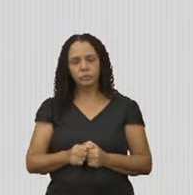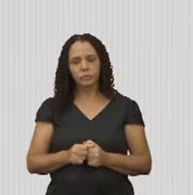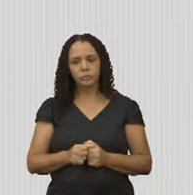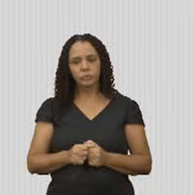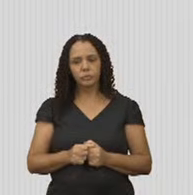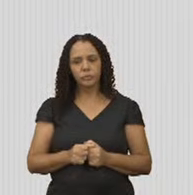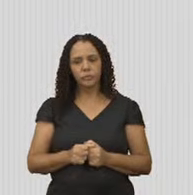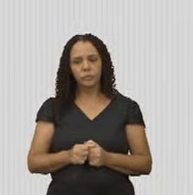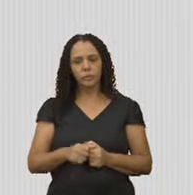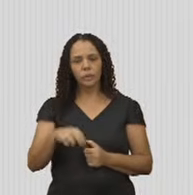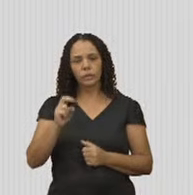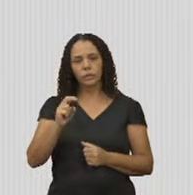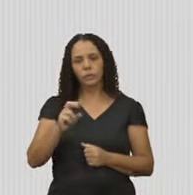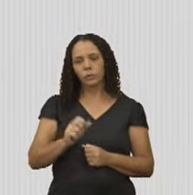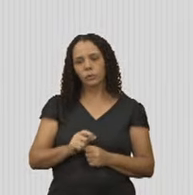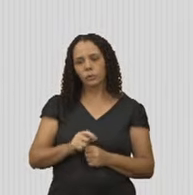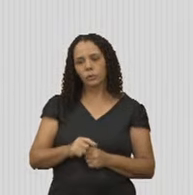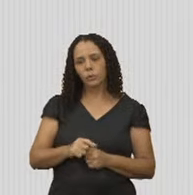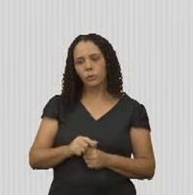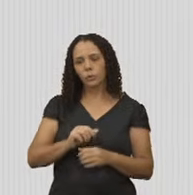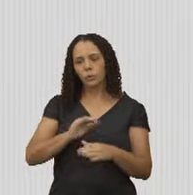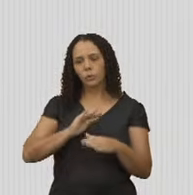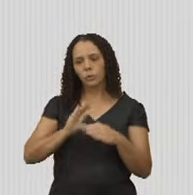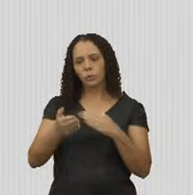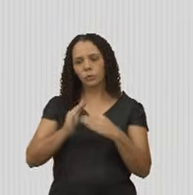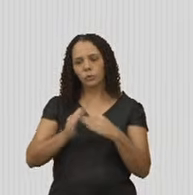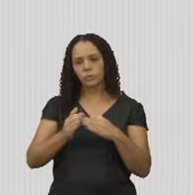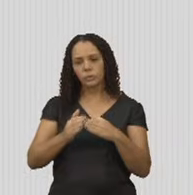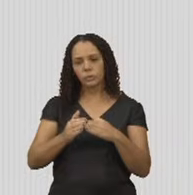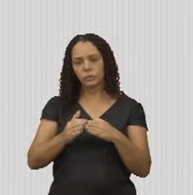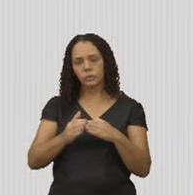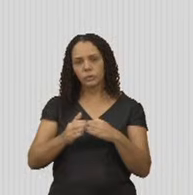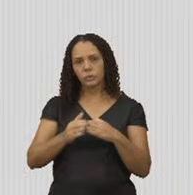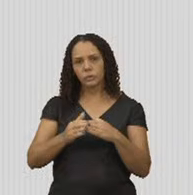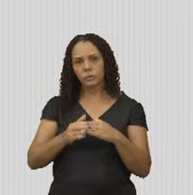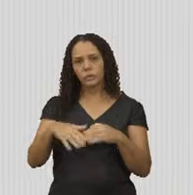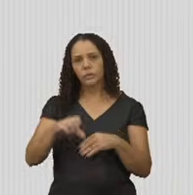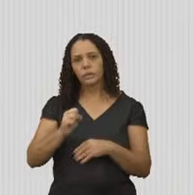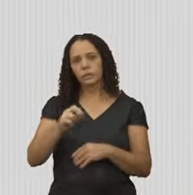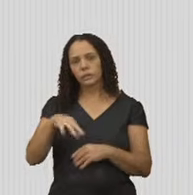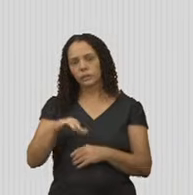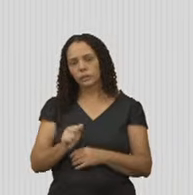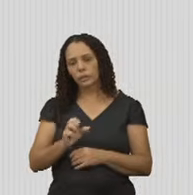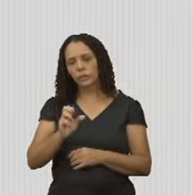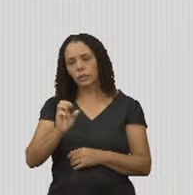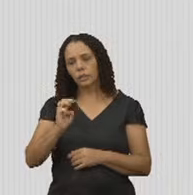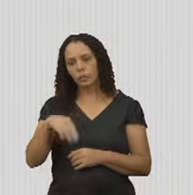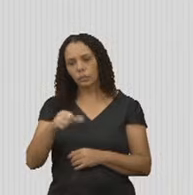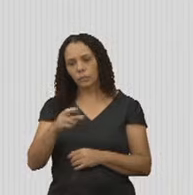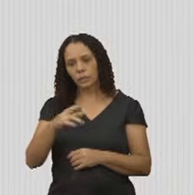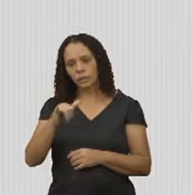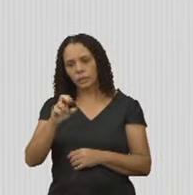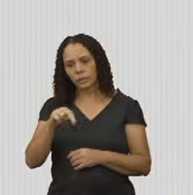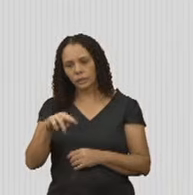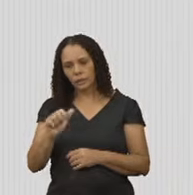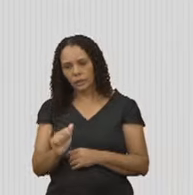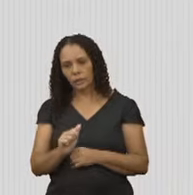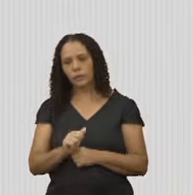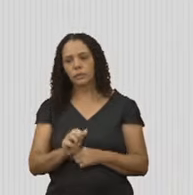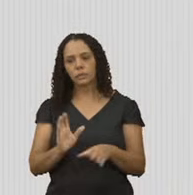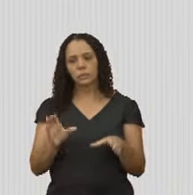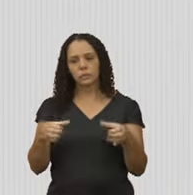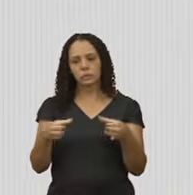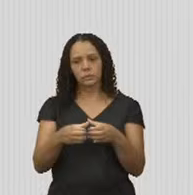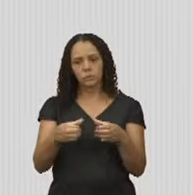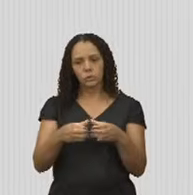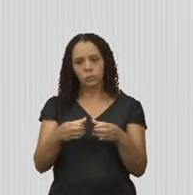no Parque Linear Tupinambás, lá no Jardim Santa Marina, essa outra obra. No último slide, aí um grupo